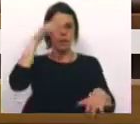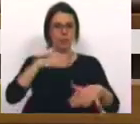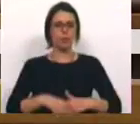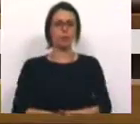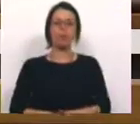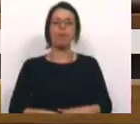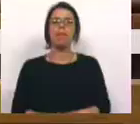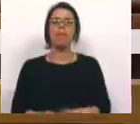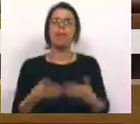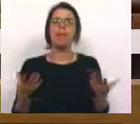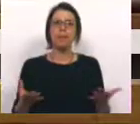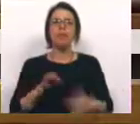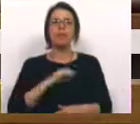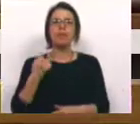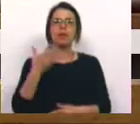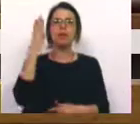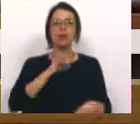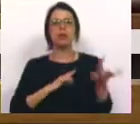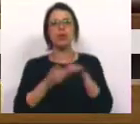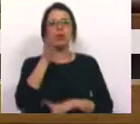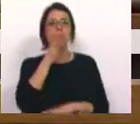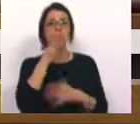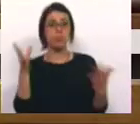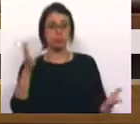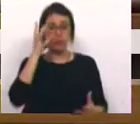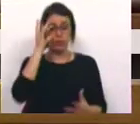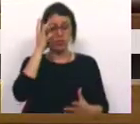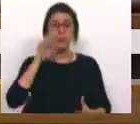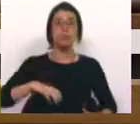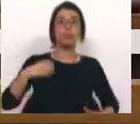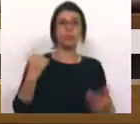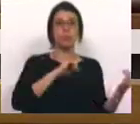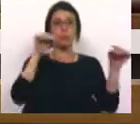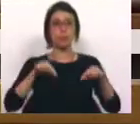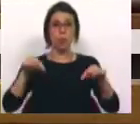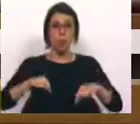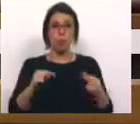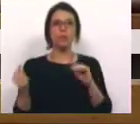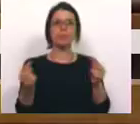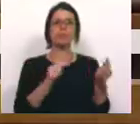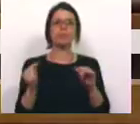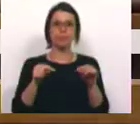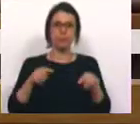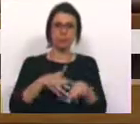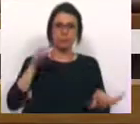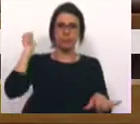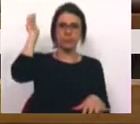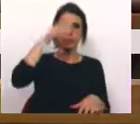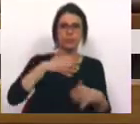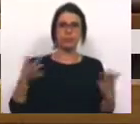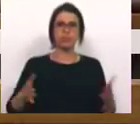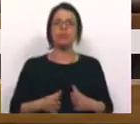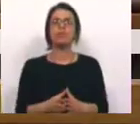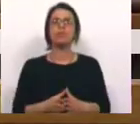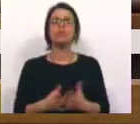República. Assim, Sr. Presidente, senhoras e senhores deputados, os Verdes trazem hoje a debate na Assembleia da